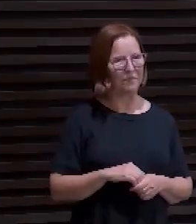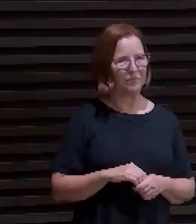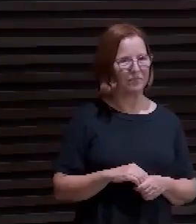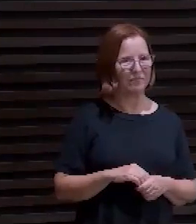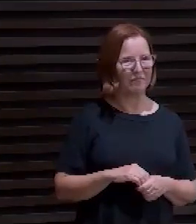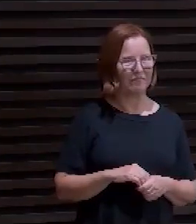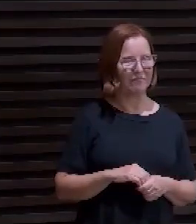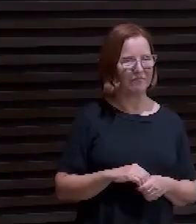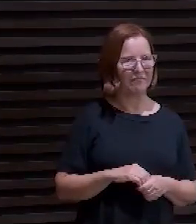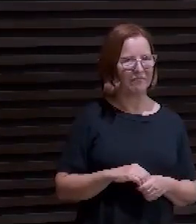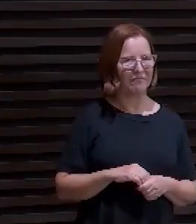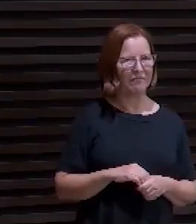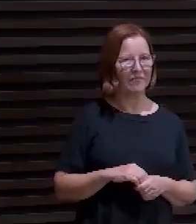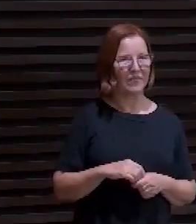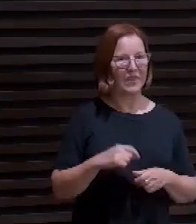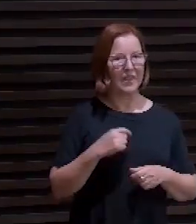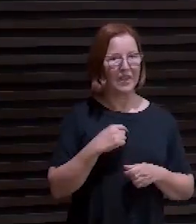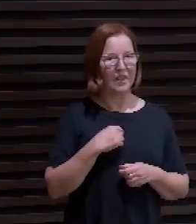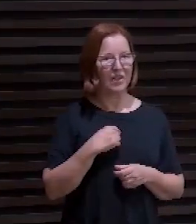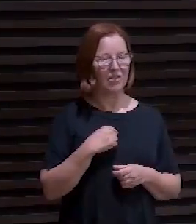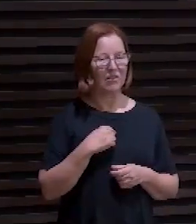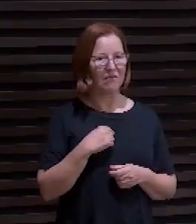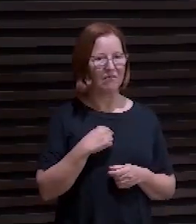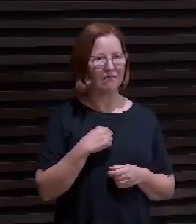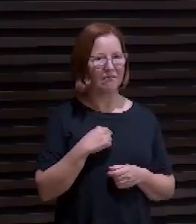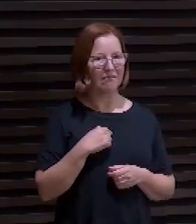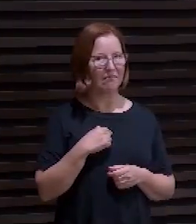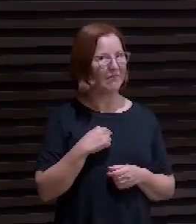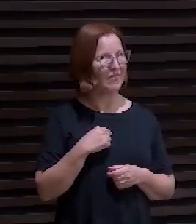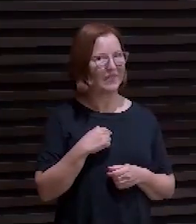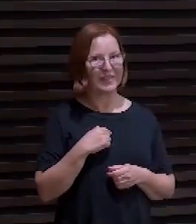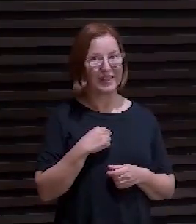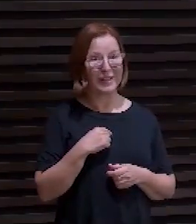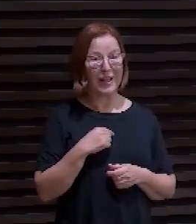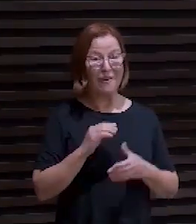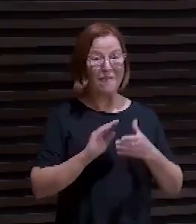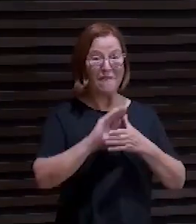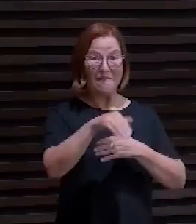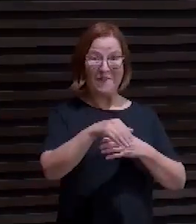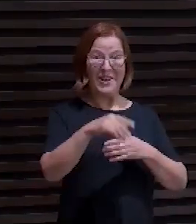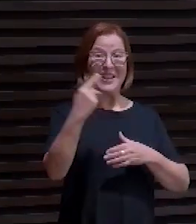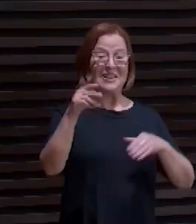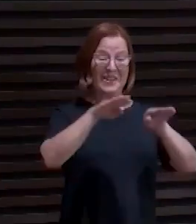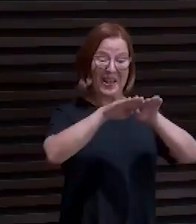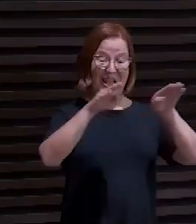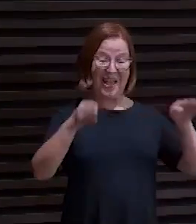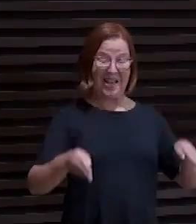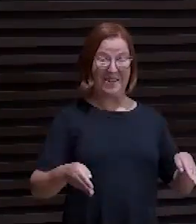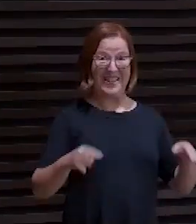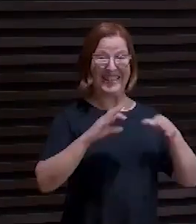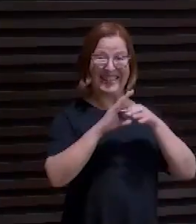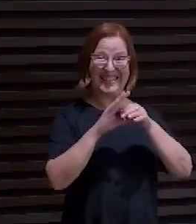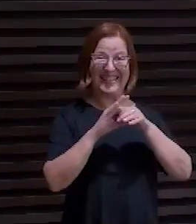eu não fico fora da tua mesa de comunhão como